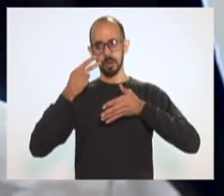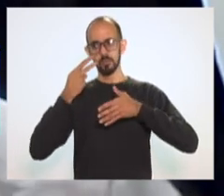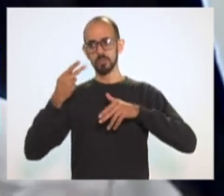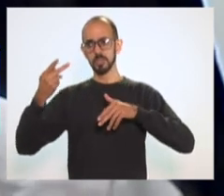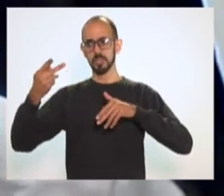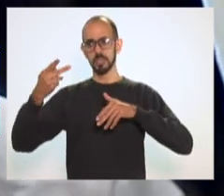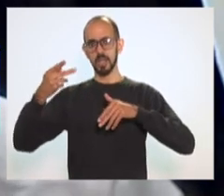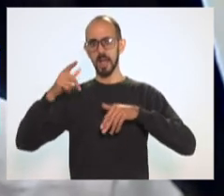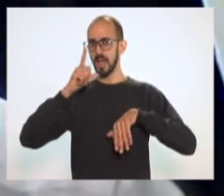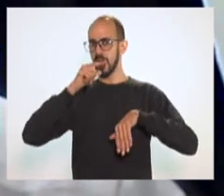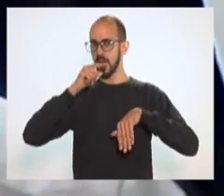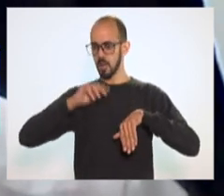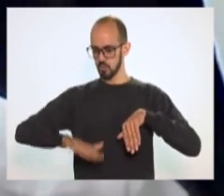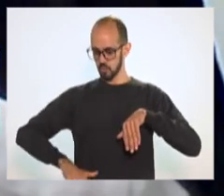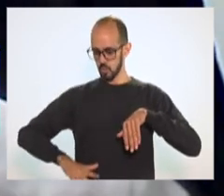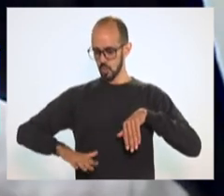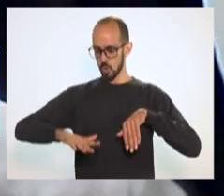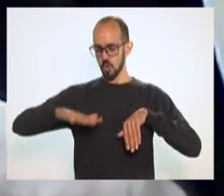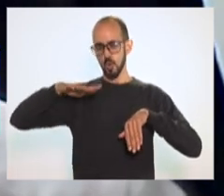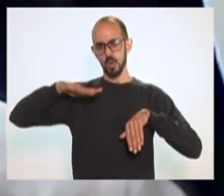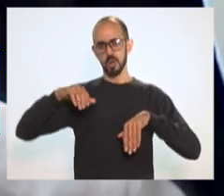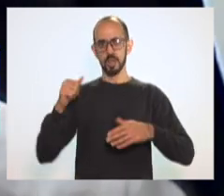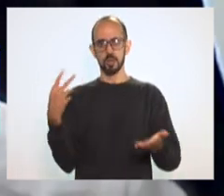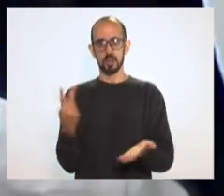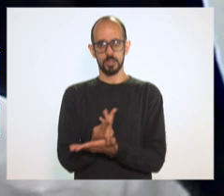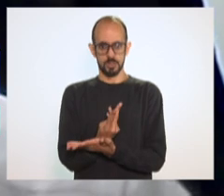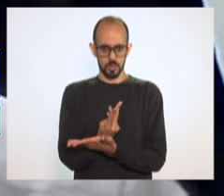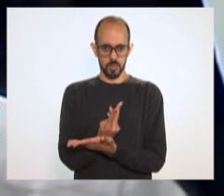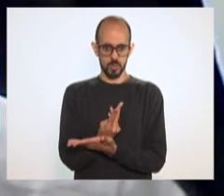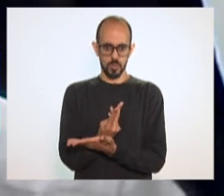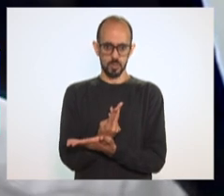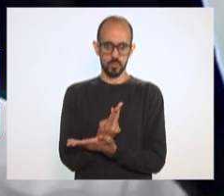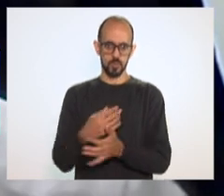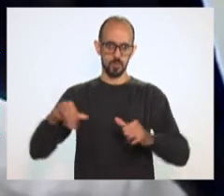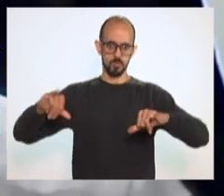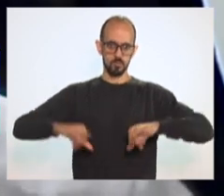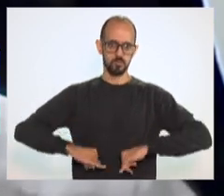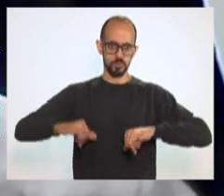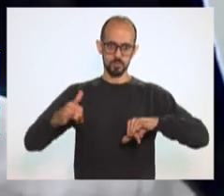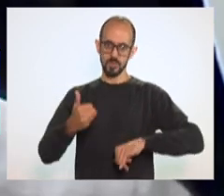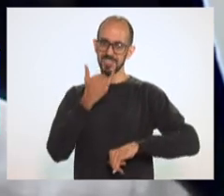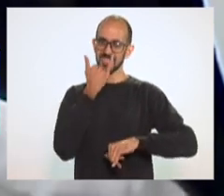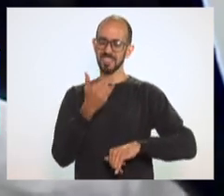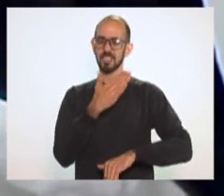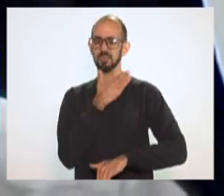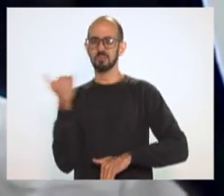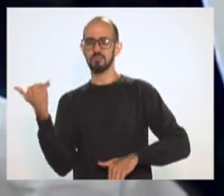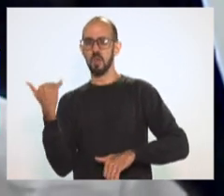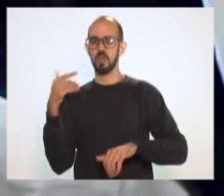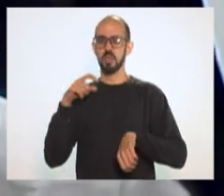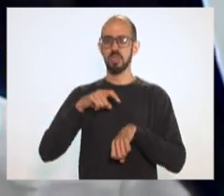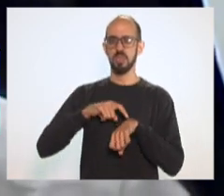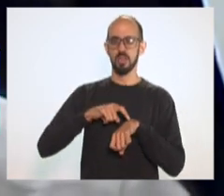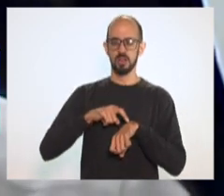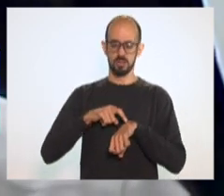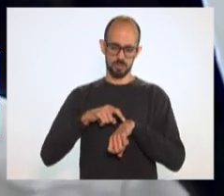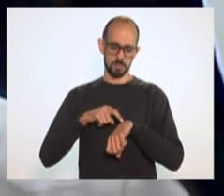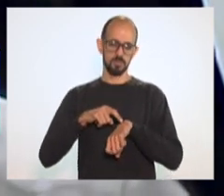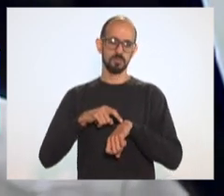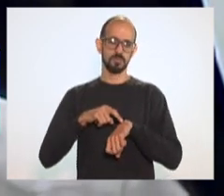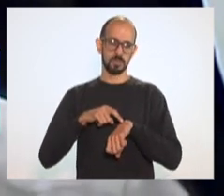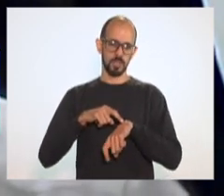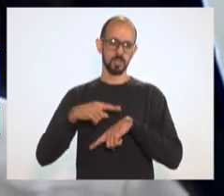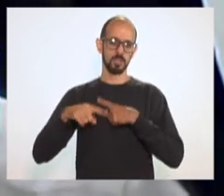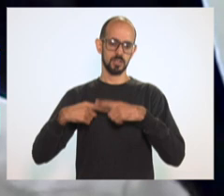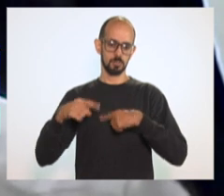do noroeste e norte-noroeste do estado foi vítima de um acidente fatal que depois